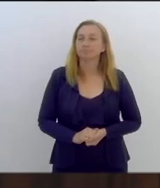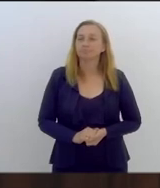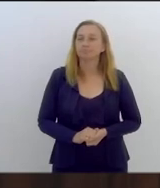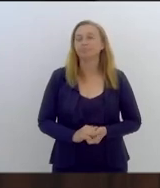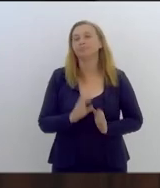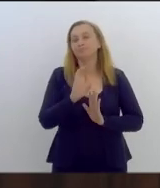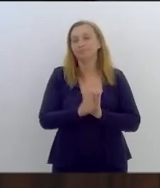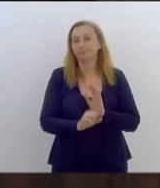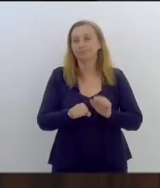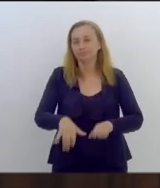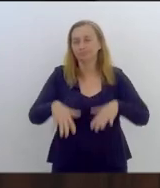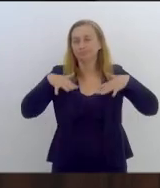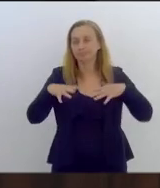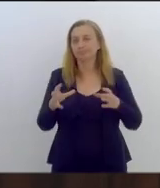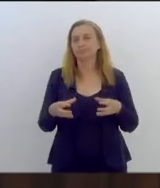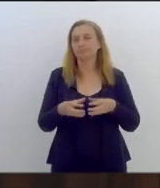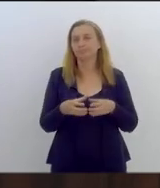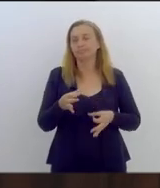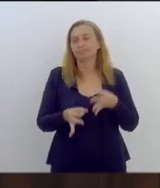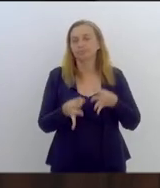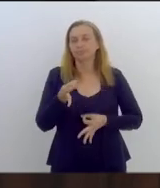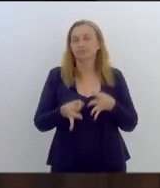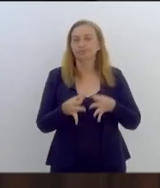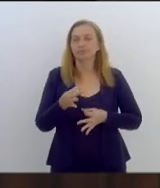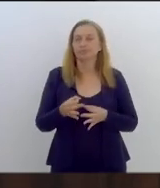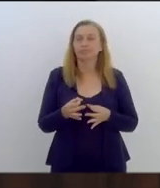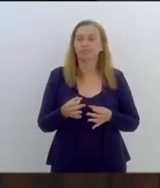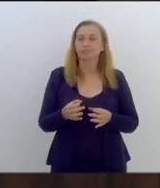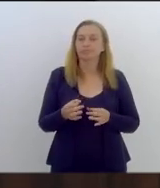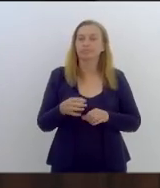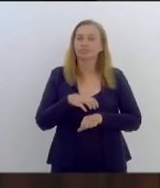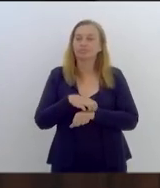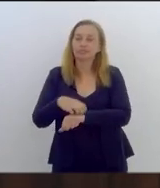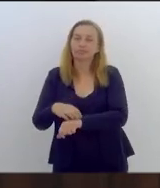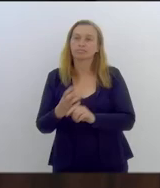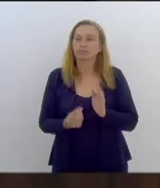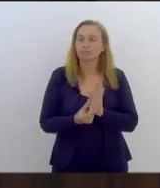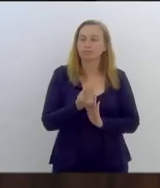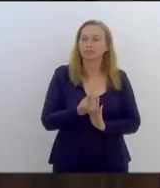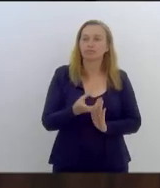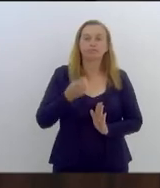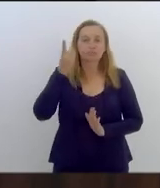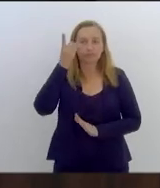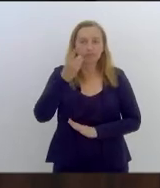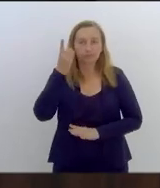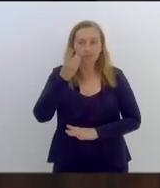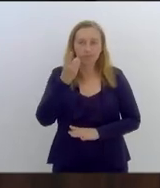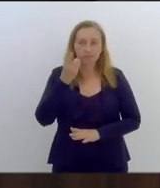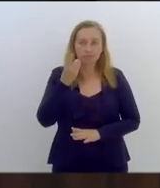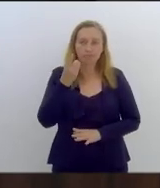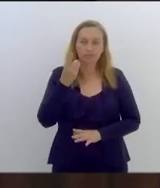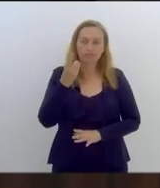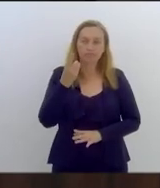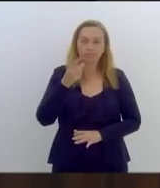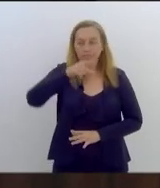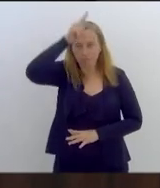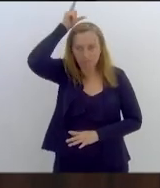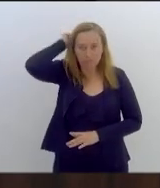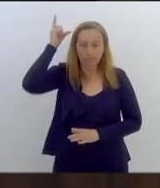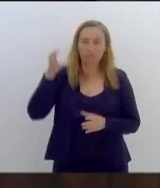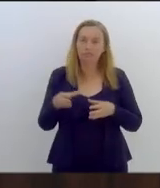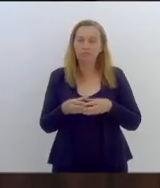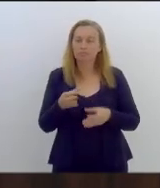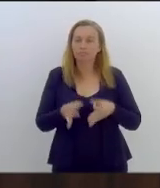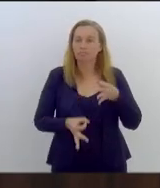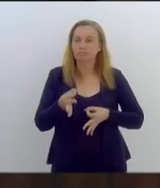emendas de plenário das comissões de Constituição e Justiça, de transporte e orçamento. Para emitir parecer pela Comissão de Constituição e Justiça, deputado